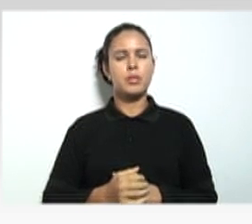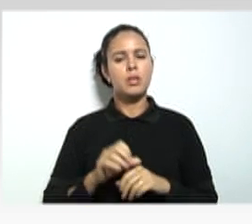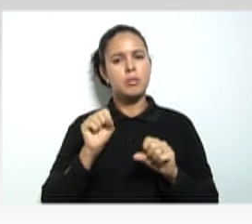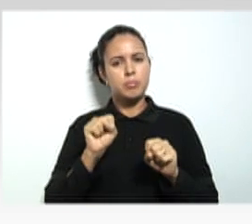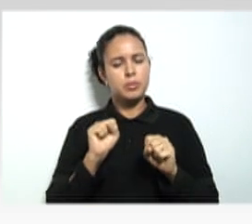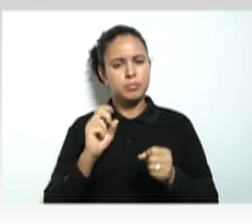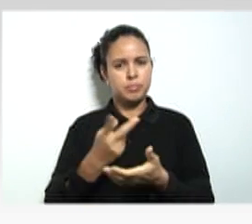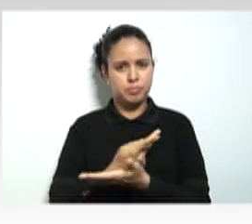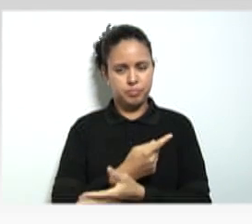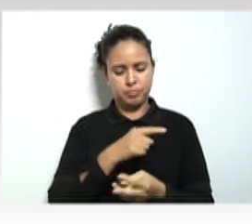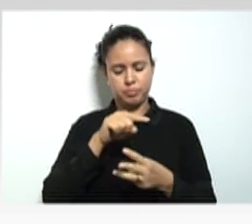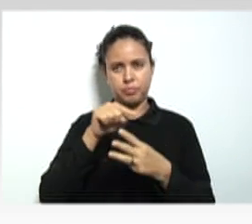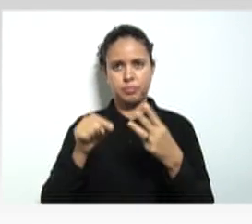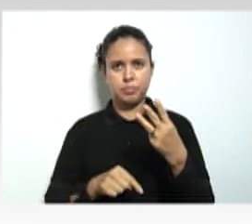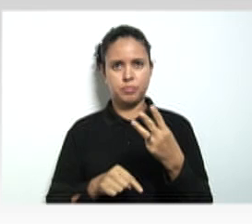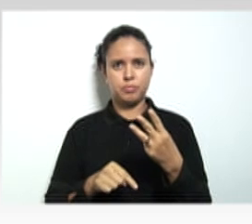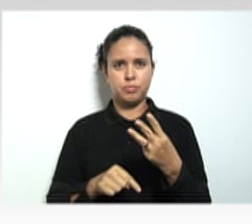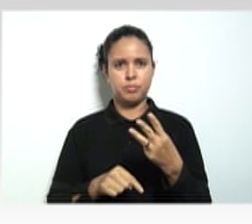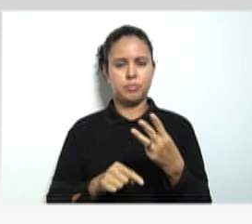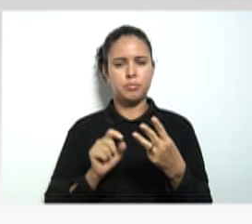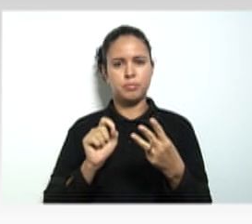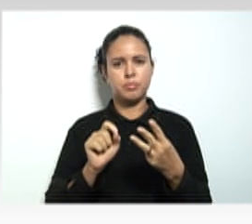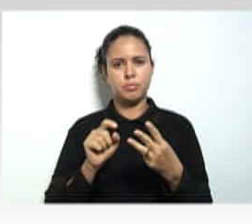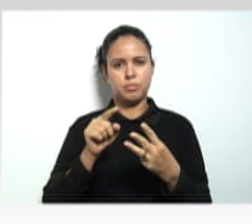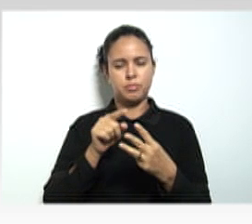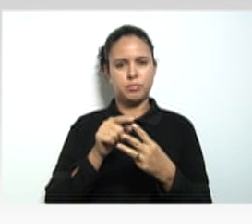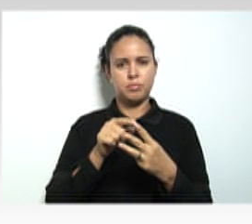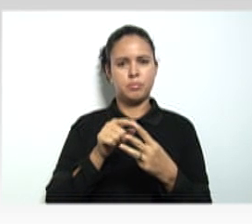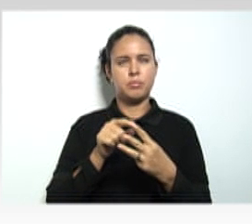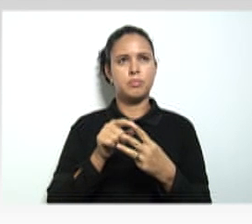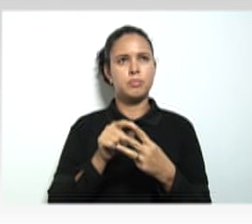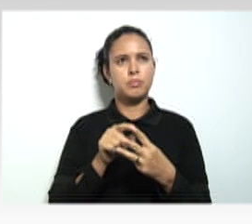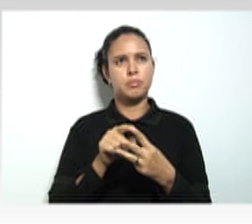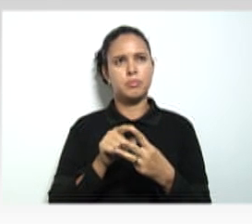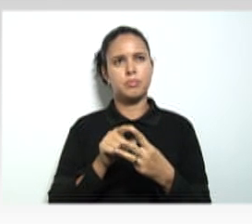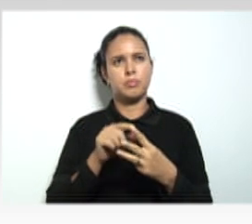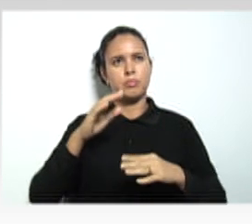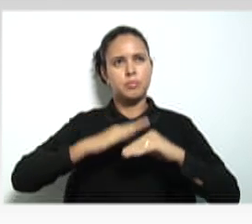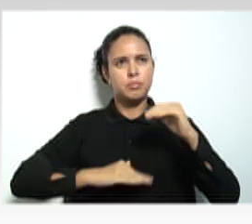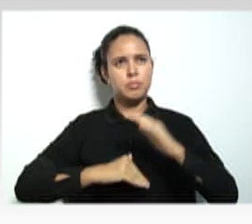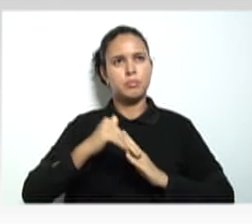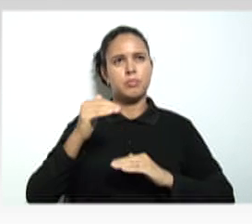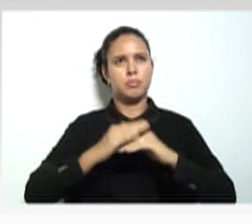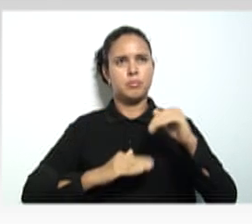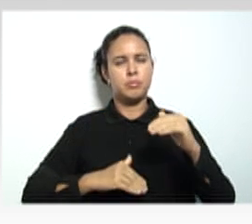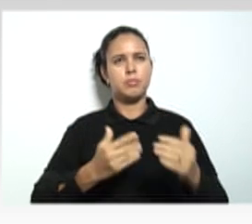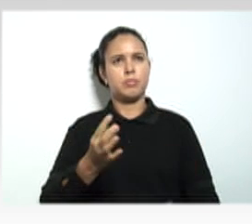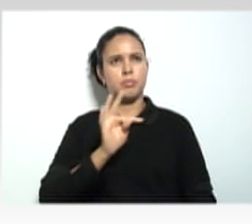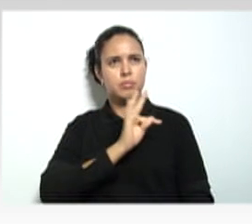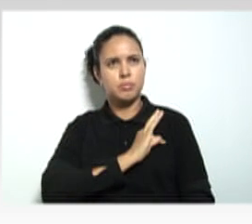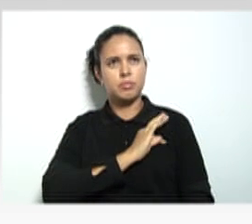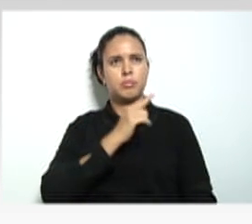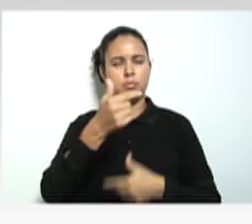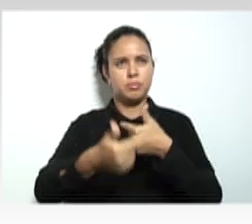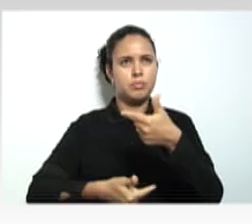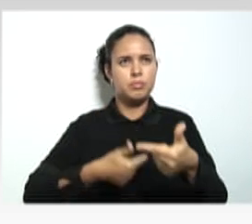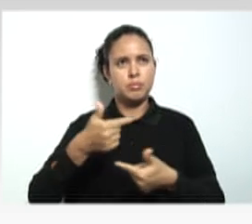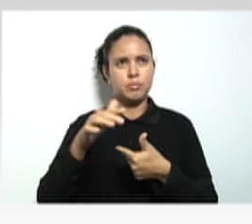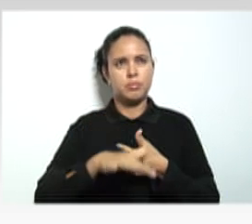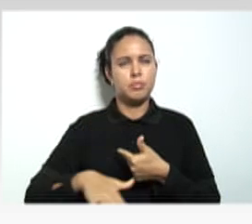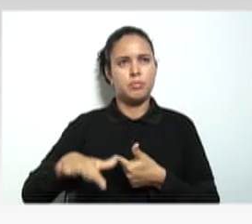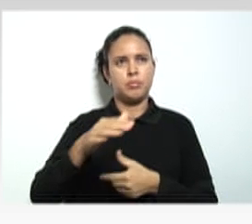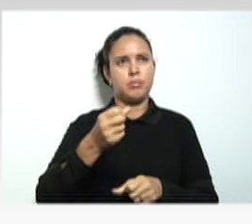ocorrer de 3 formas. A cooperativa é formada por profissionais, técnicos e trabalhadores da construção civil,